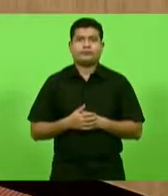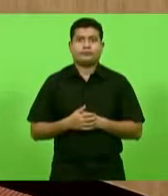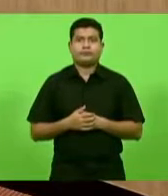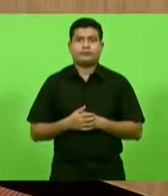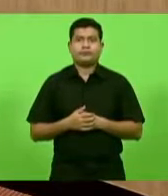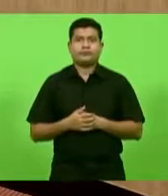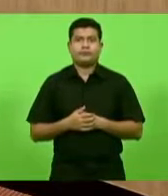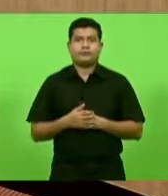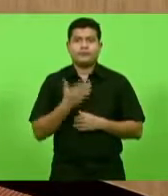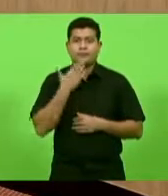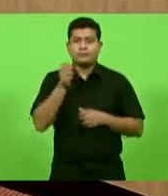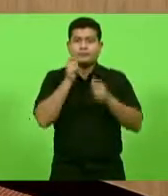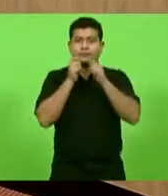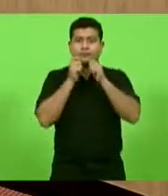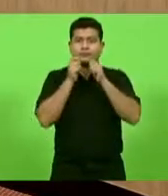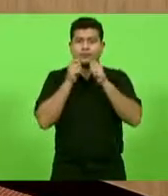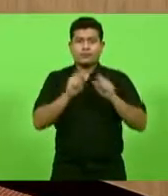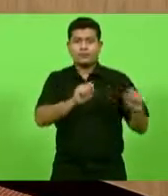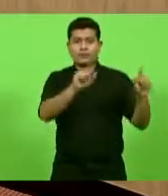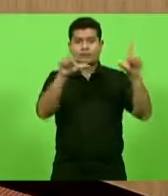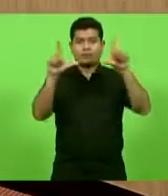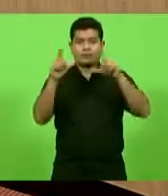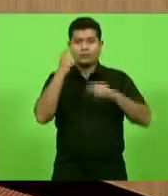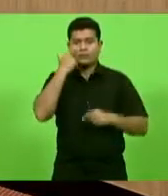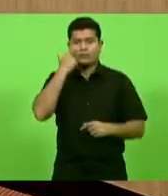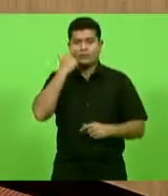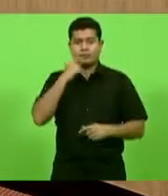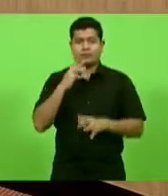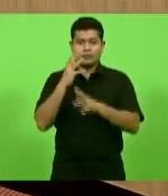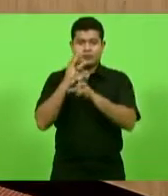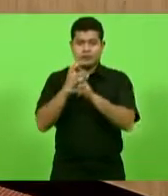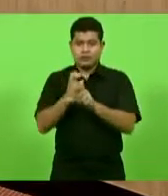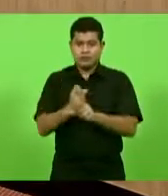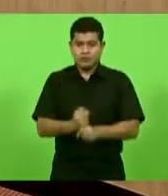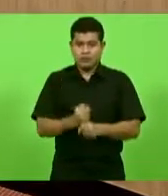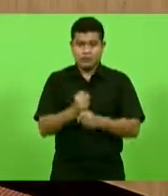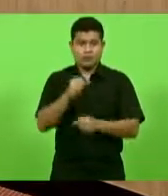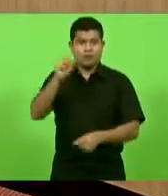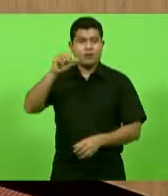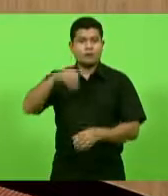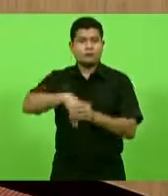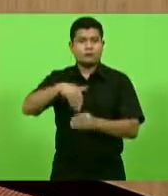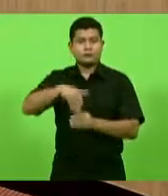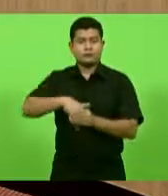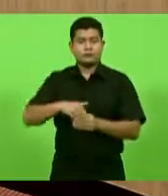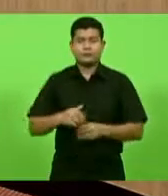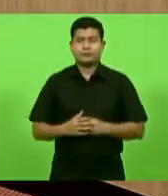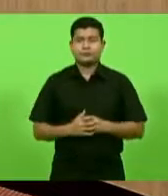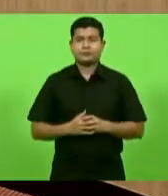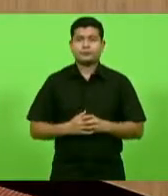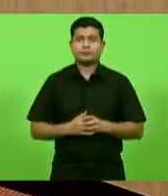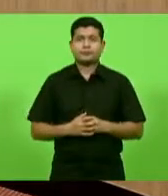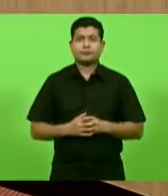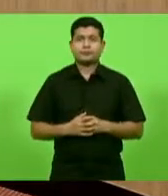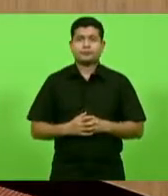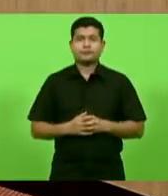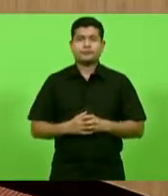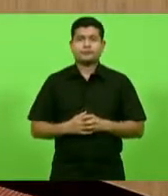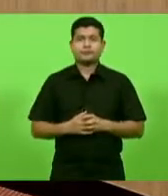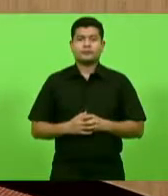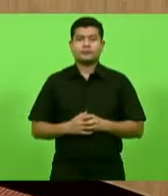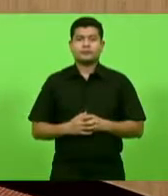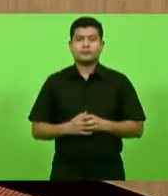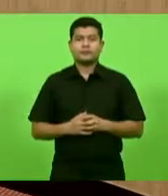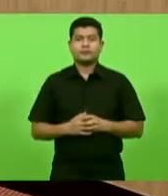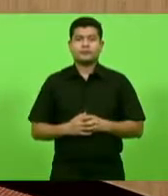Peço assessoria para que abra o painel para que eu possa acolher os votos. Senhor presidente. Virtuais. Meu voto é sim,